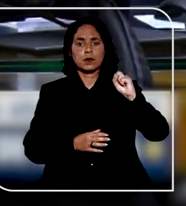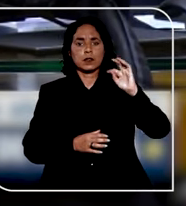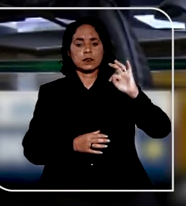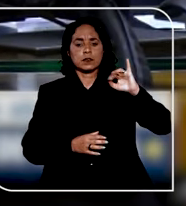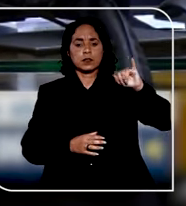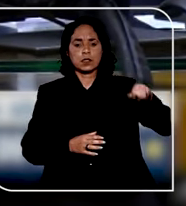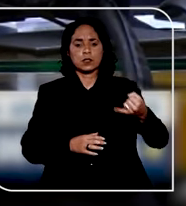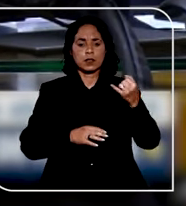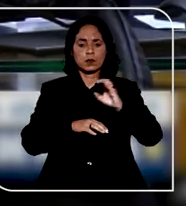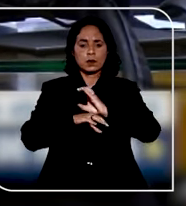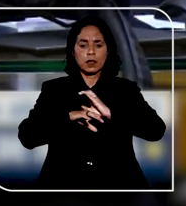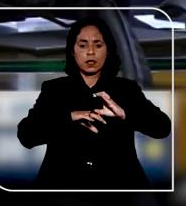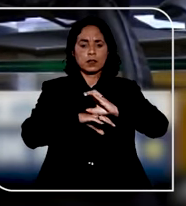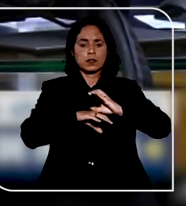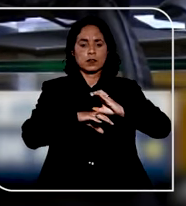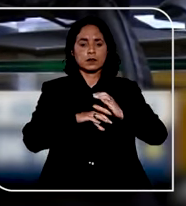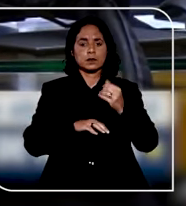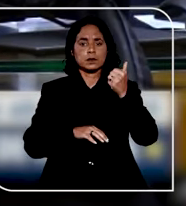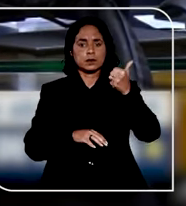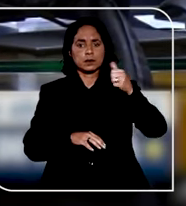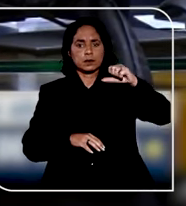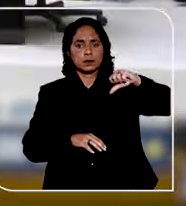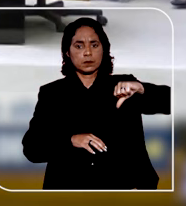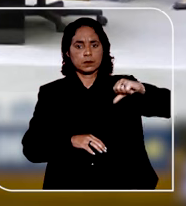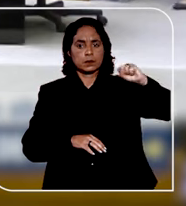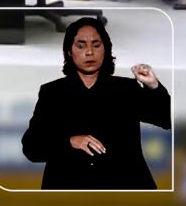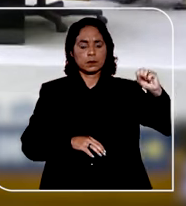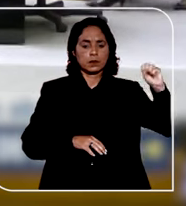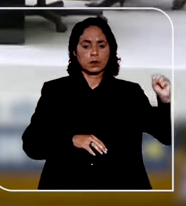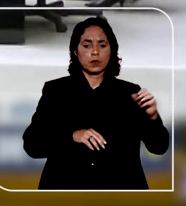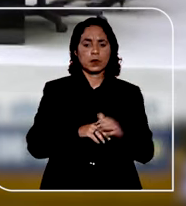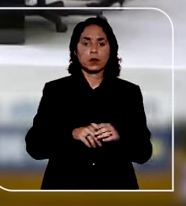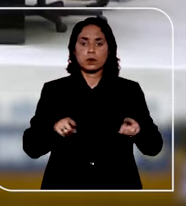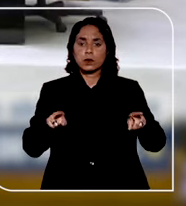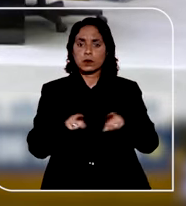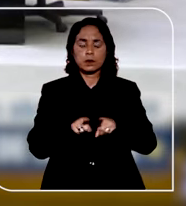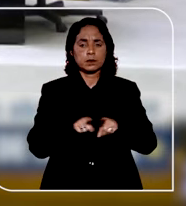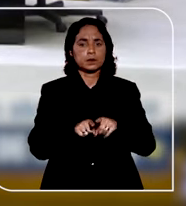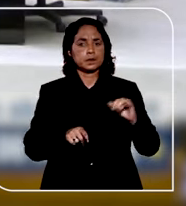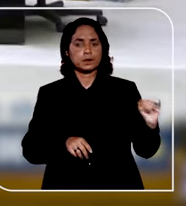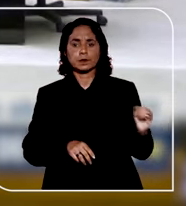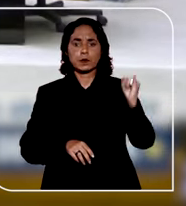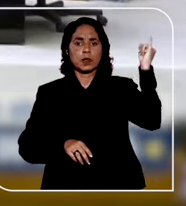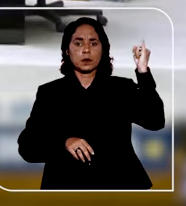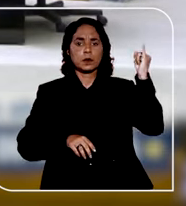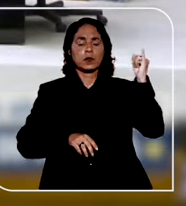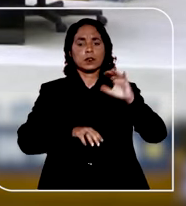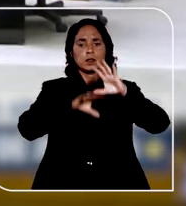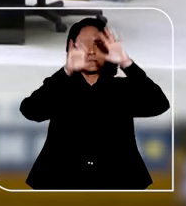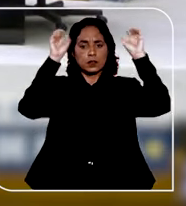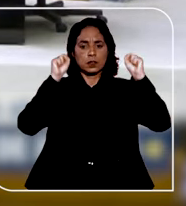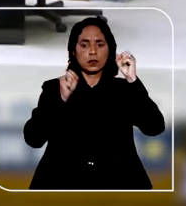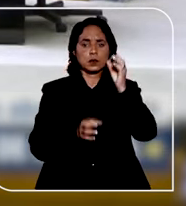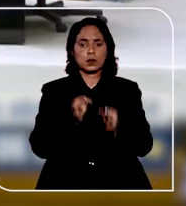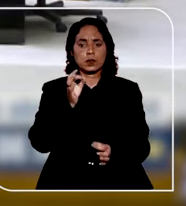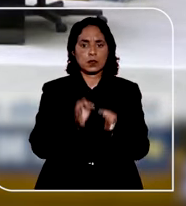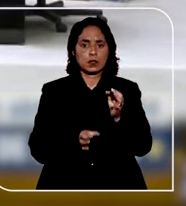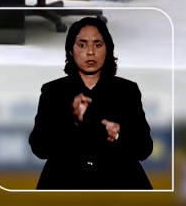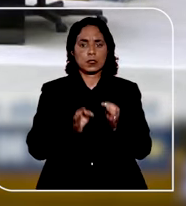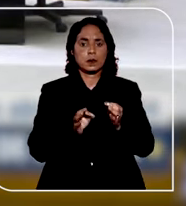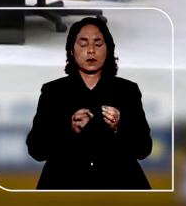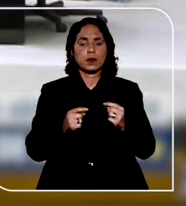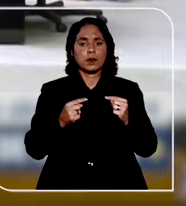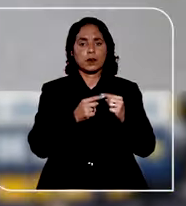pela Constituição de 1988 e o papel ativo da corte nos últimos anos como tribunal